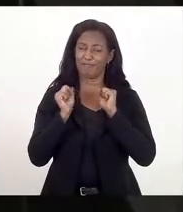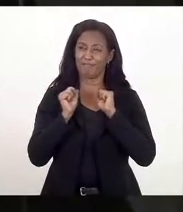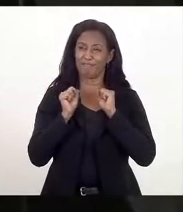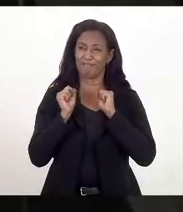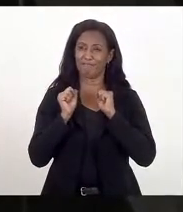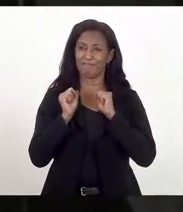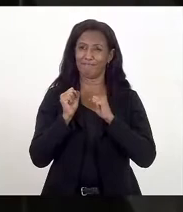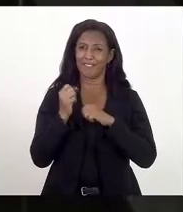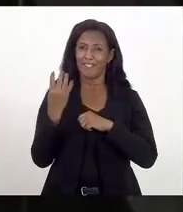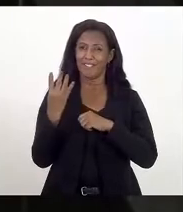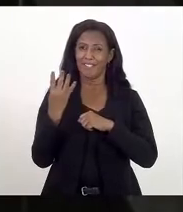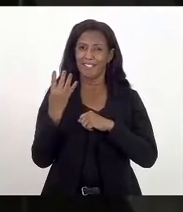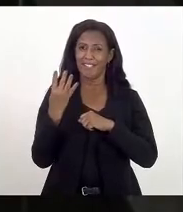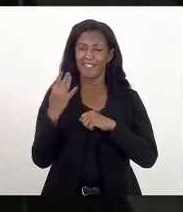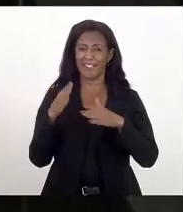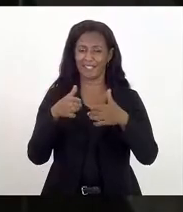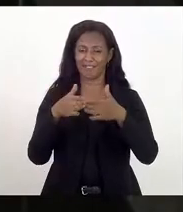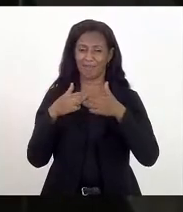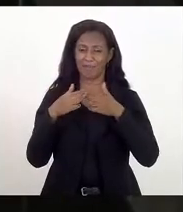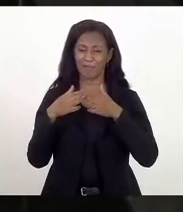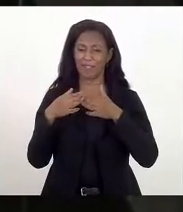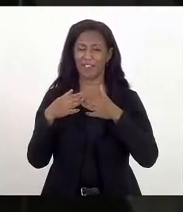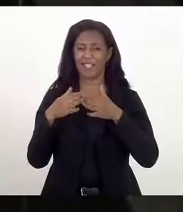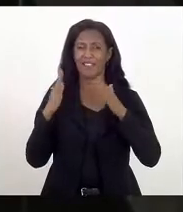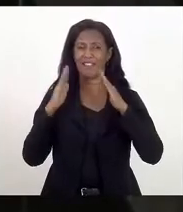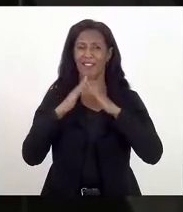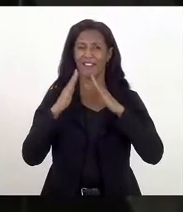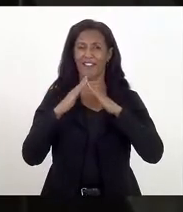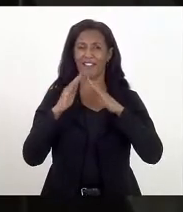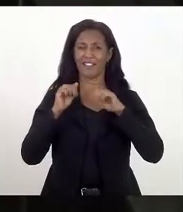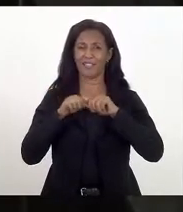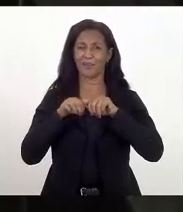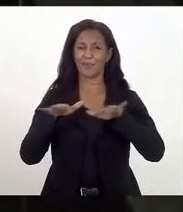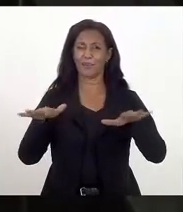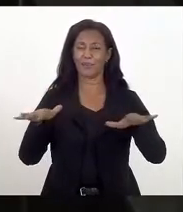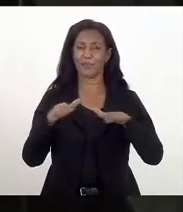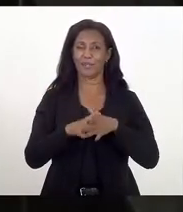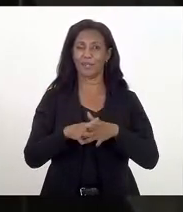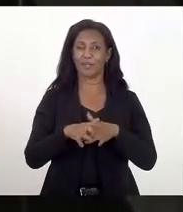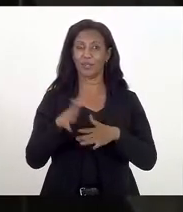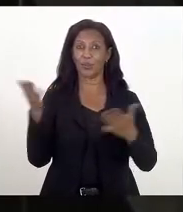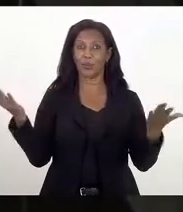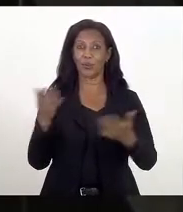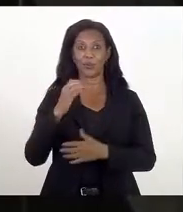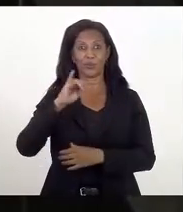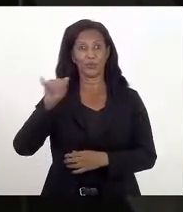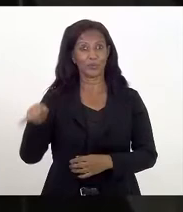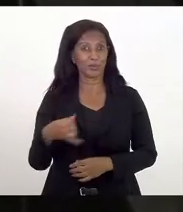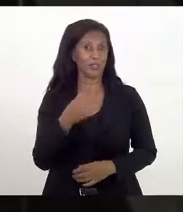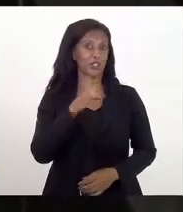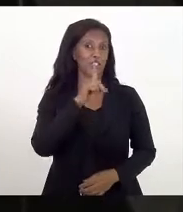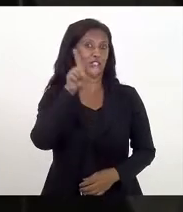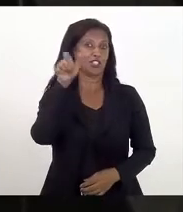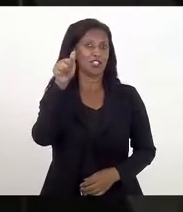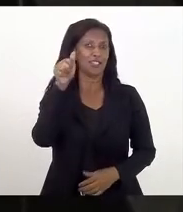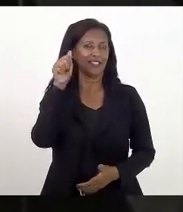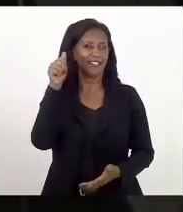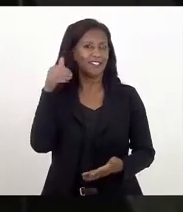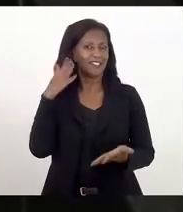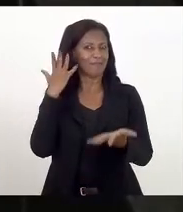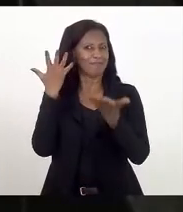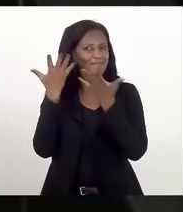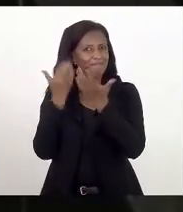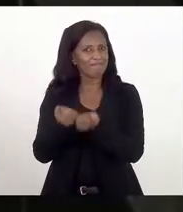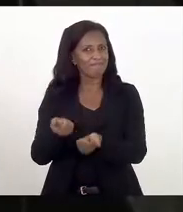nessa quarentena, e num dia tão importante em que a gente aprova esse projeto que é